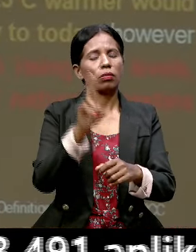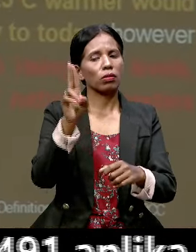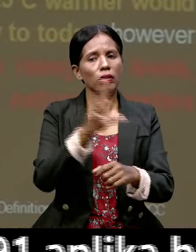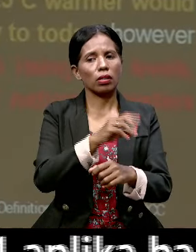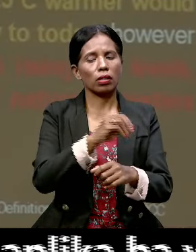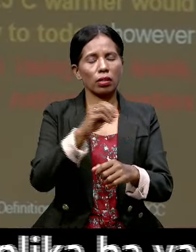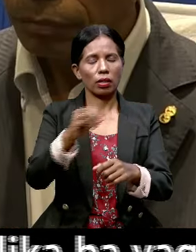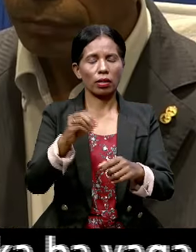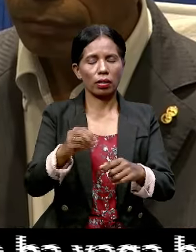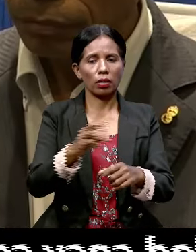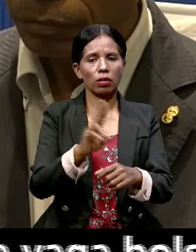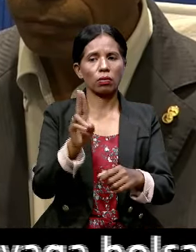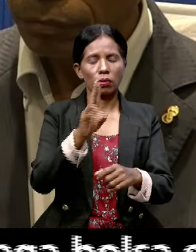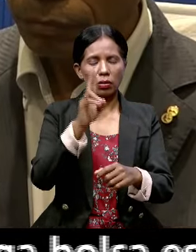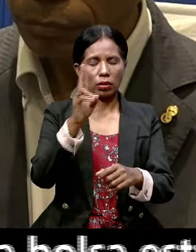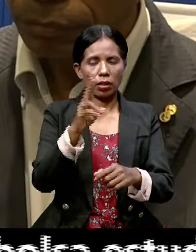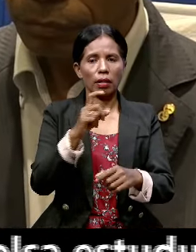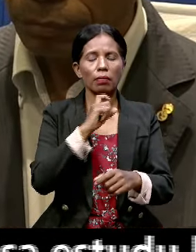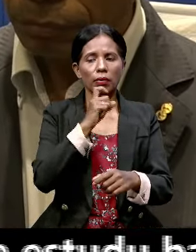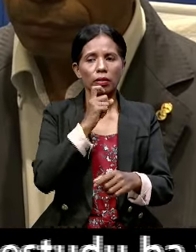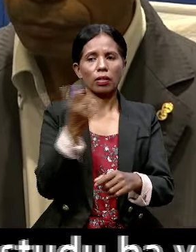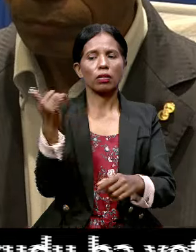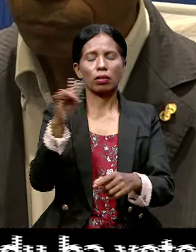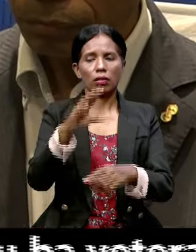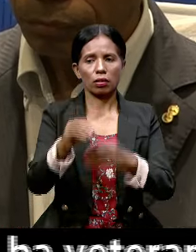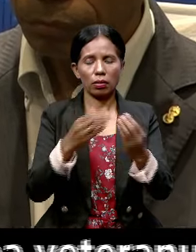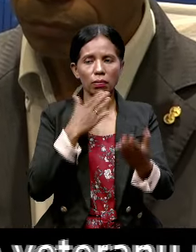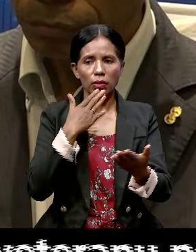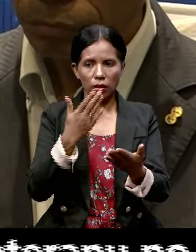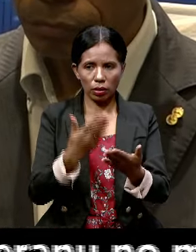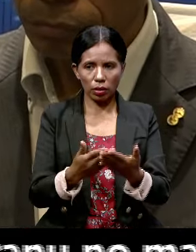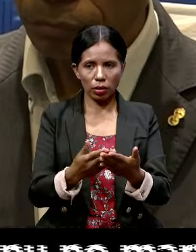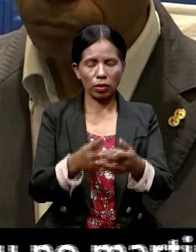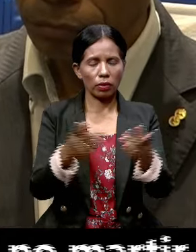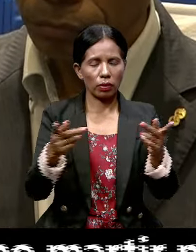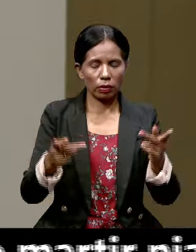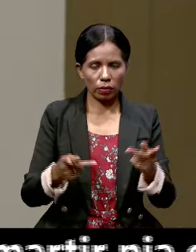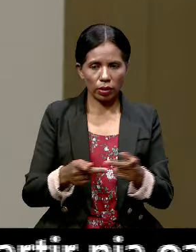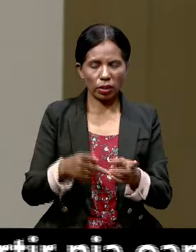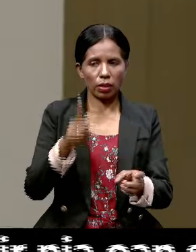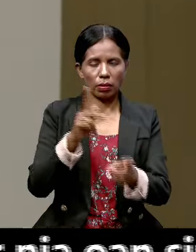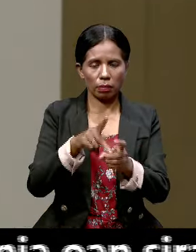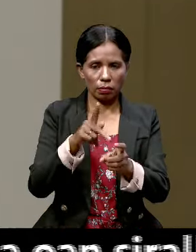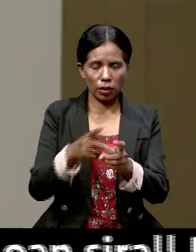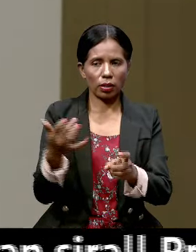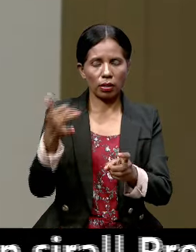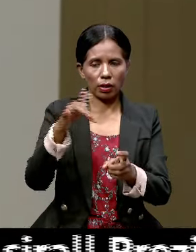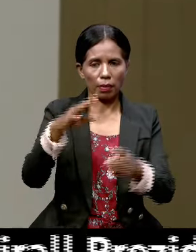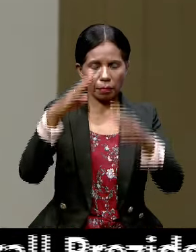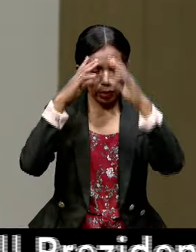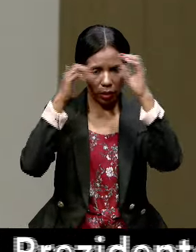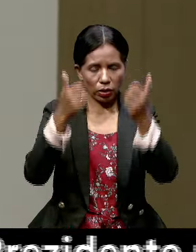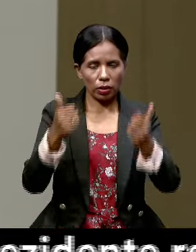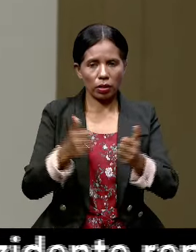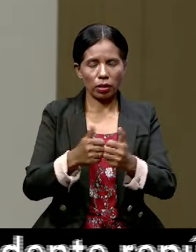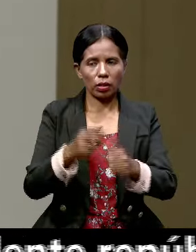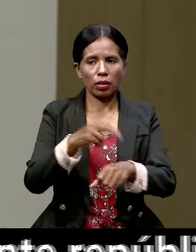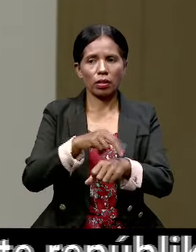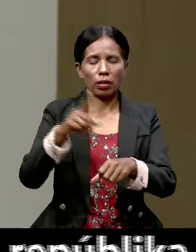bensin sira ne o insa ita utiliza tecnologia energia renovável ne liu be solar cell. Além de ne, presidente da Autoridade